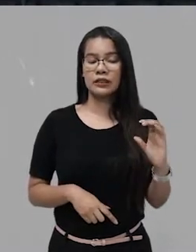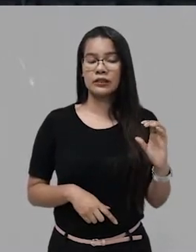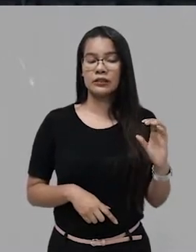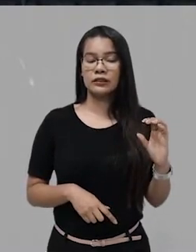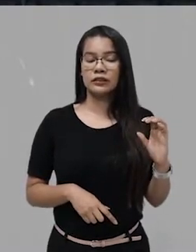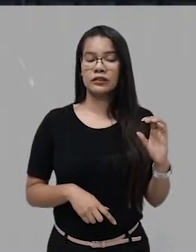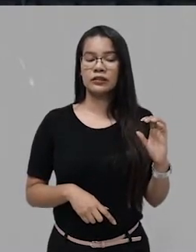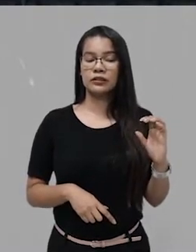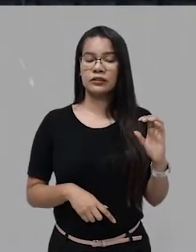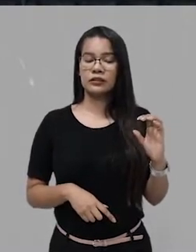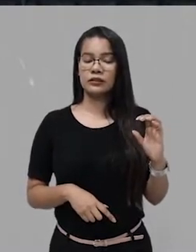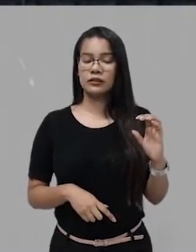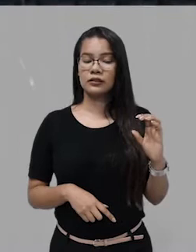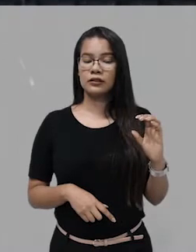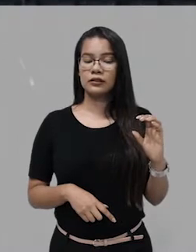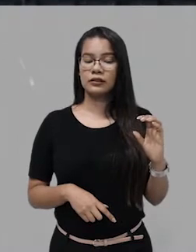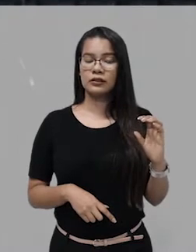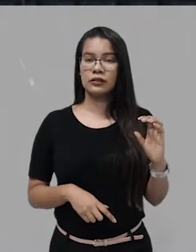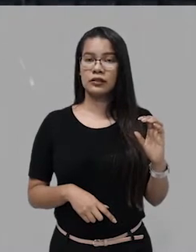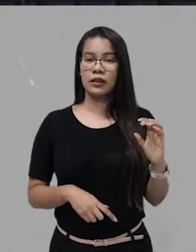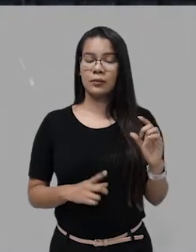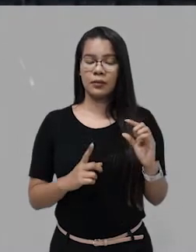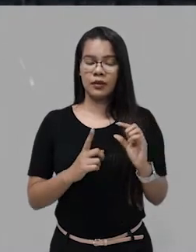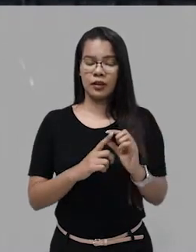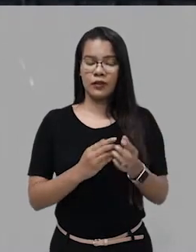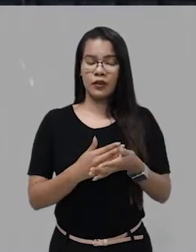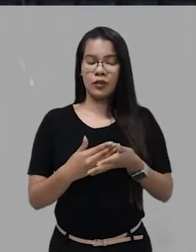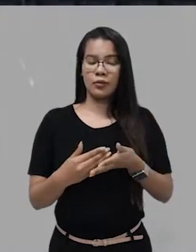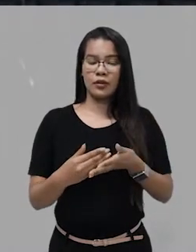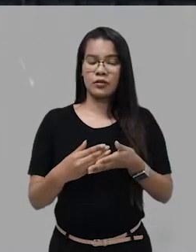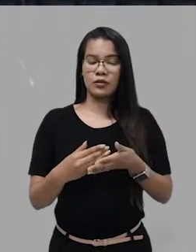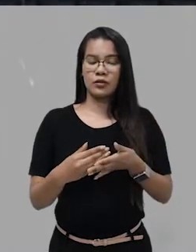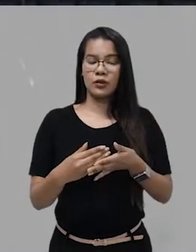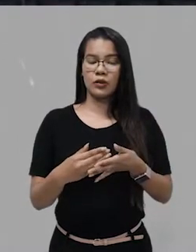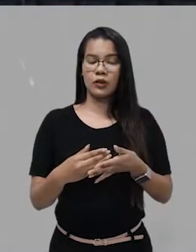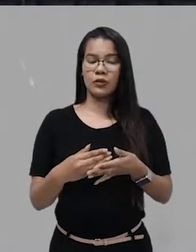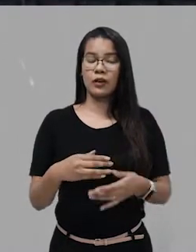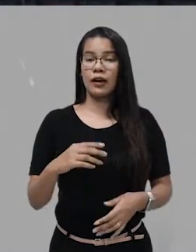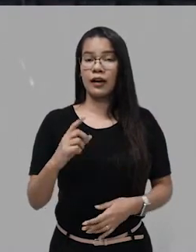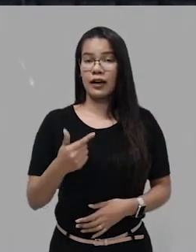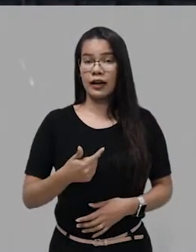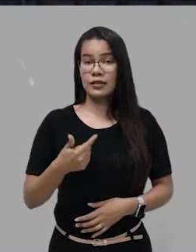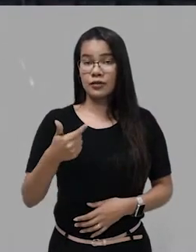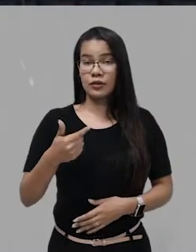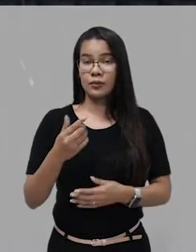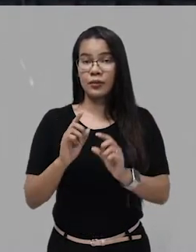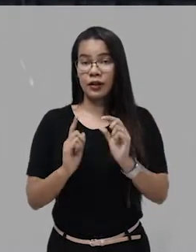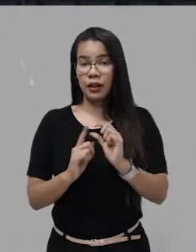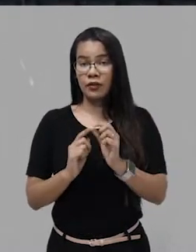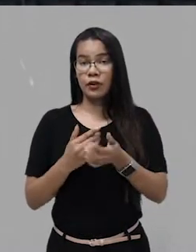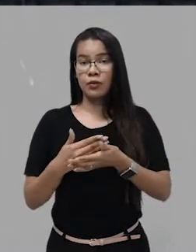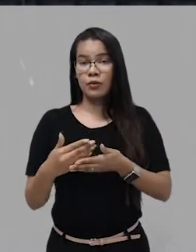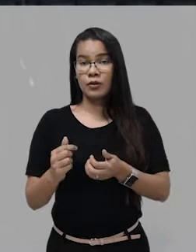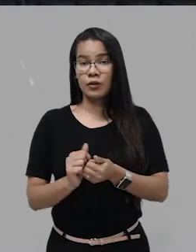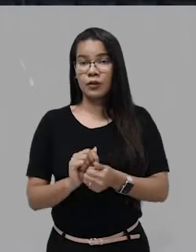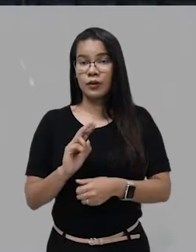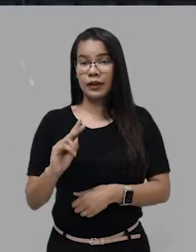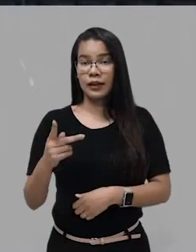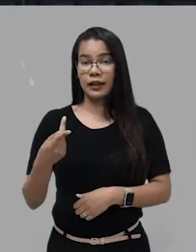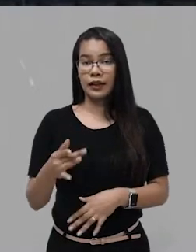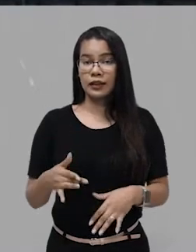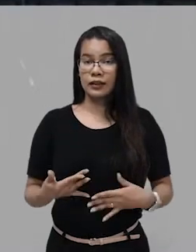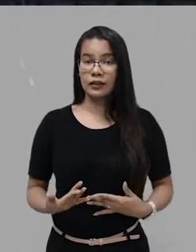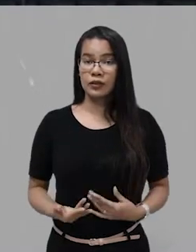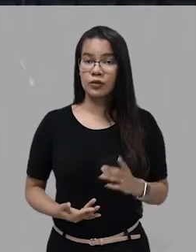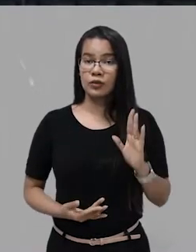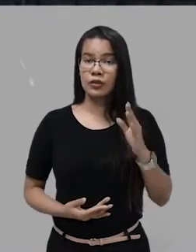super-herói. Prefixo super, a palavra iniciada por H, a segunda palavra iniciada por H. Então, já sabem que é necessário o